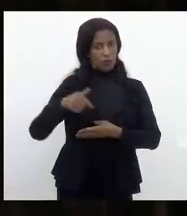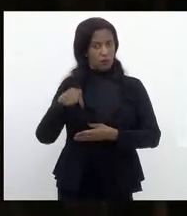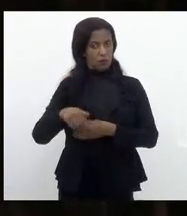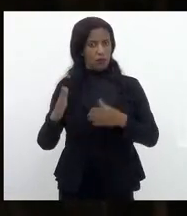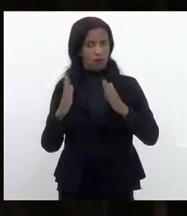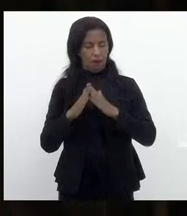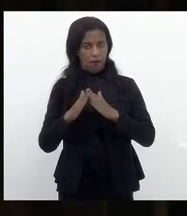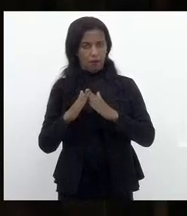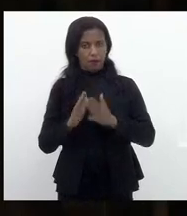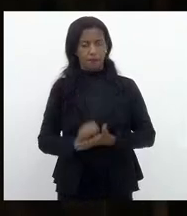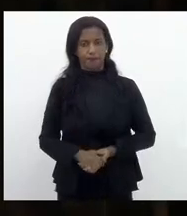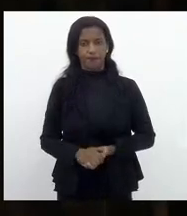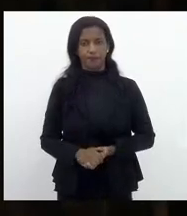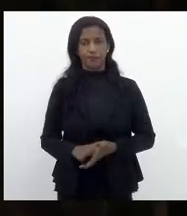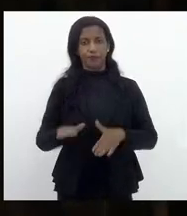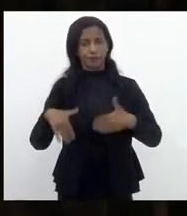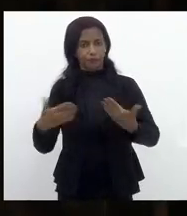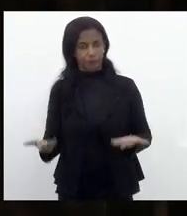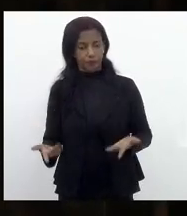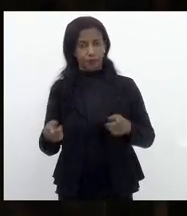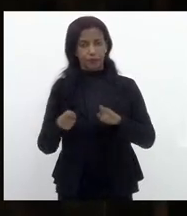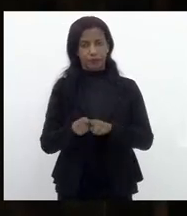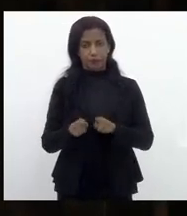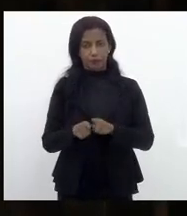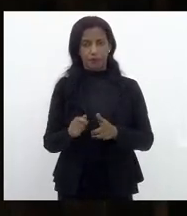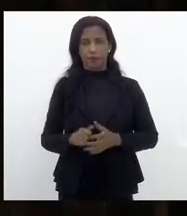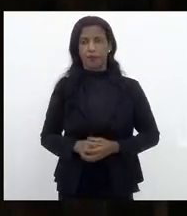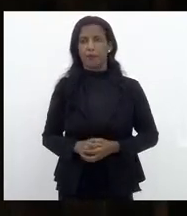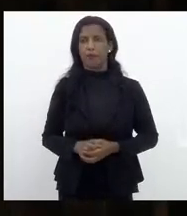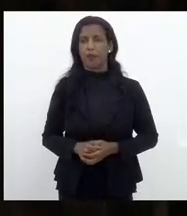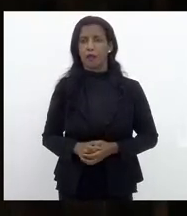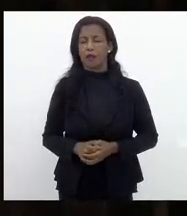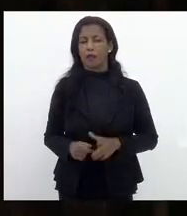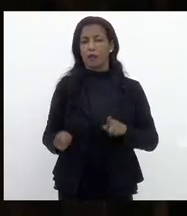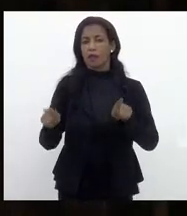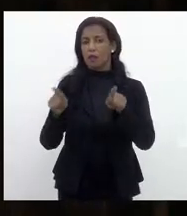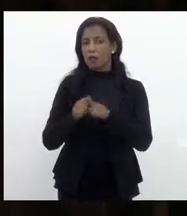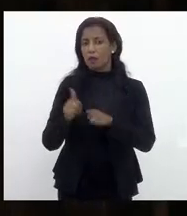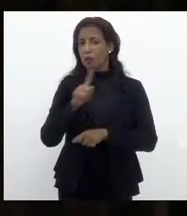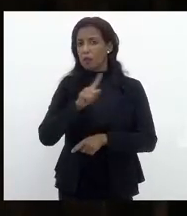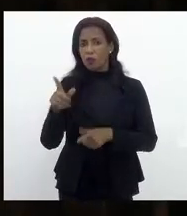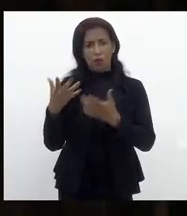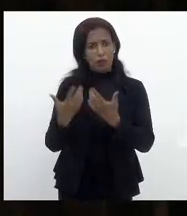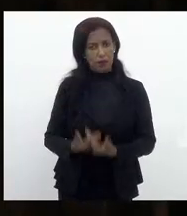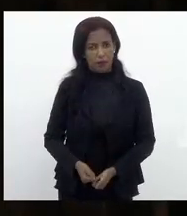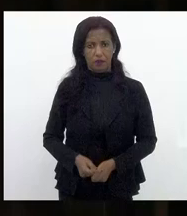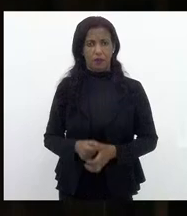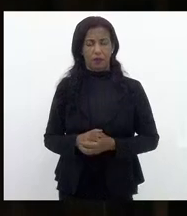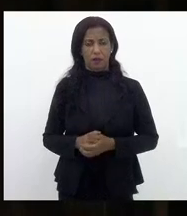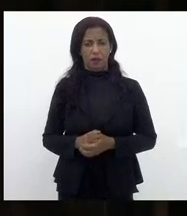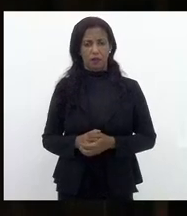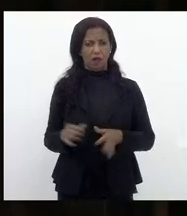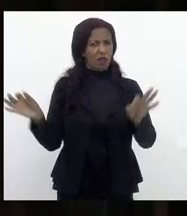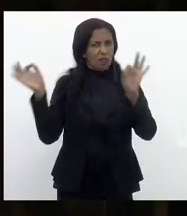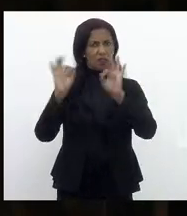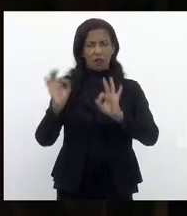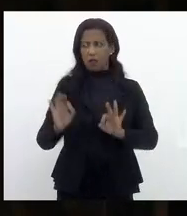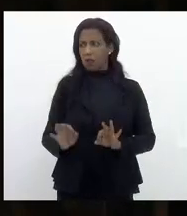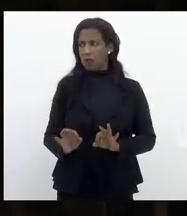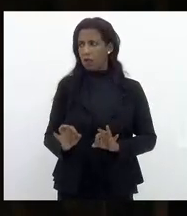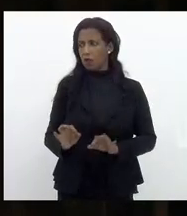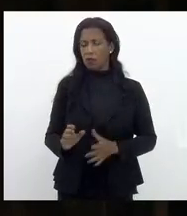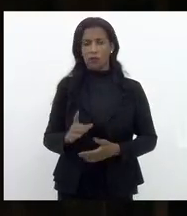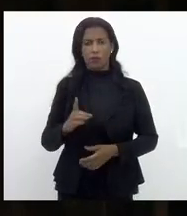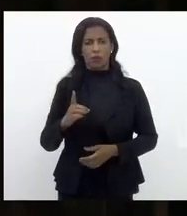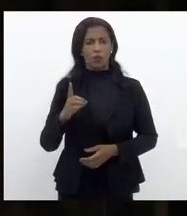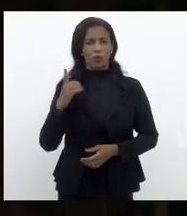nessa casa quero dizer com isso que também não permitirei o que nenhum Deputado